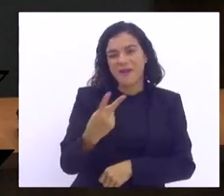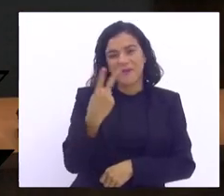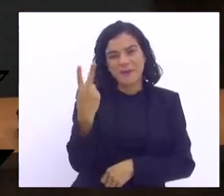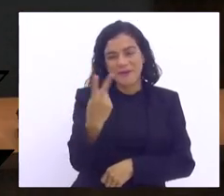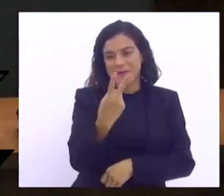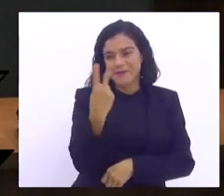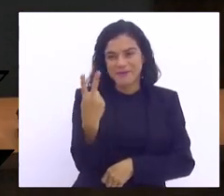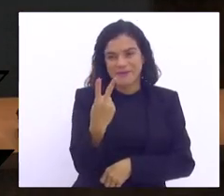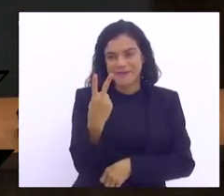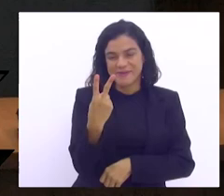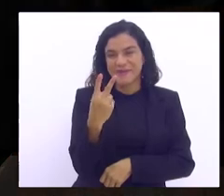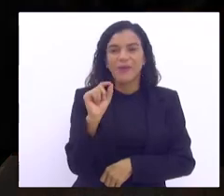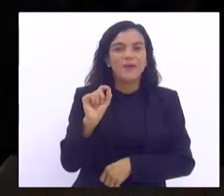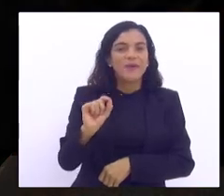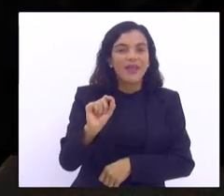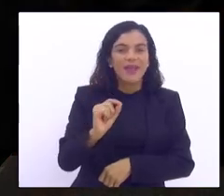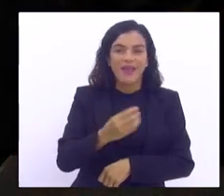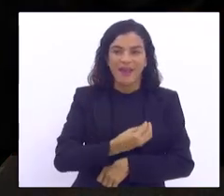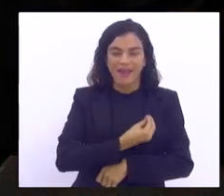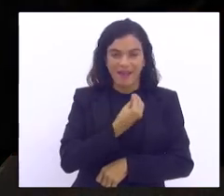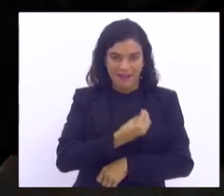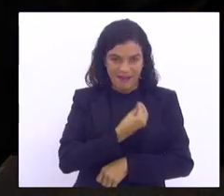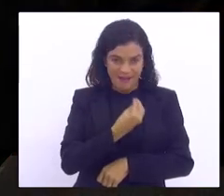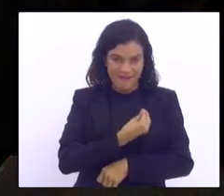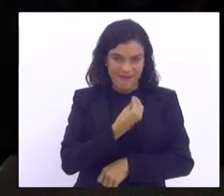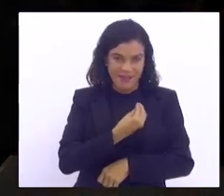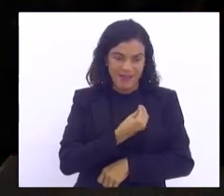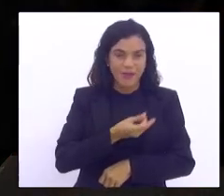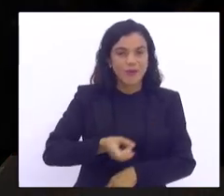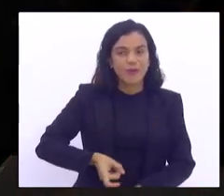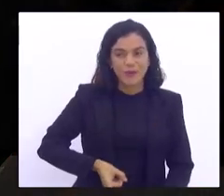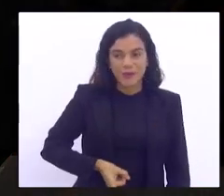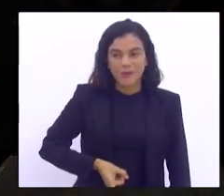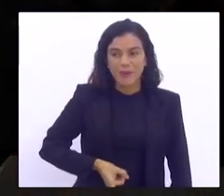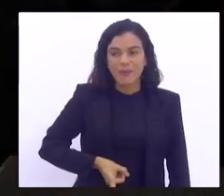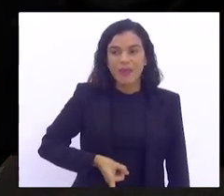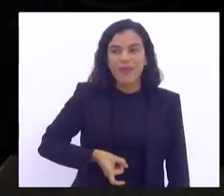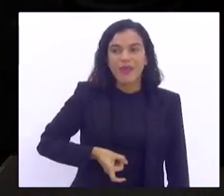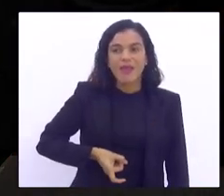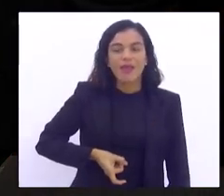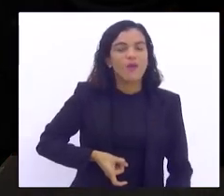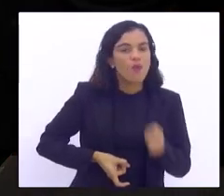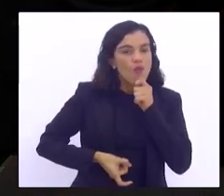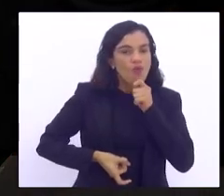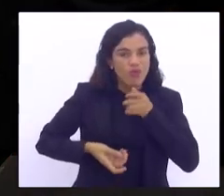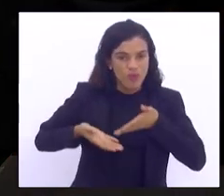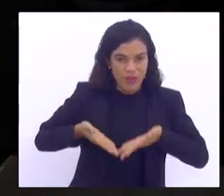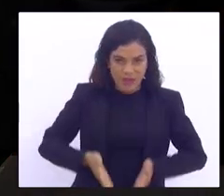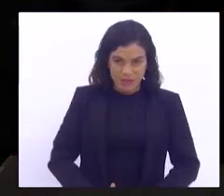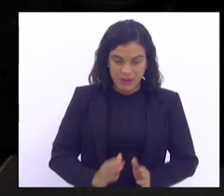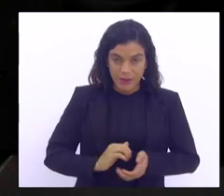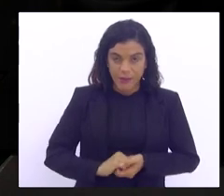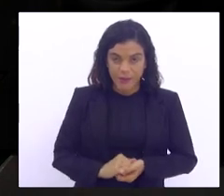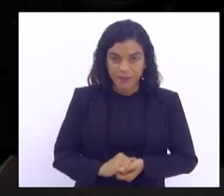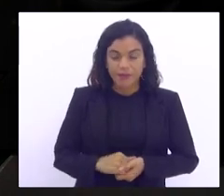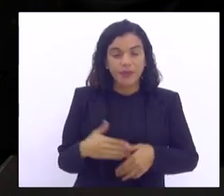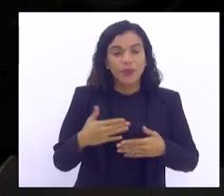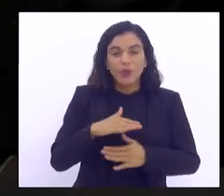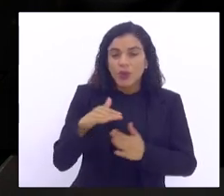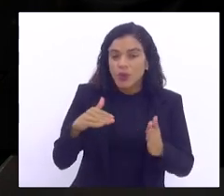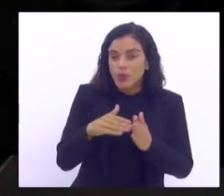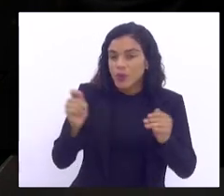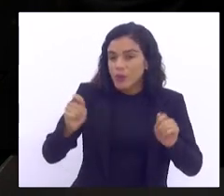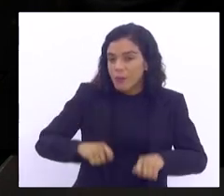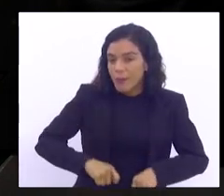caro, que é justamente a vida do nascituro. Tudo aquilo que pode ser, no